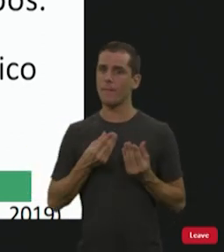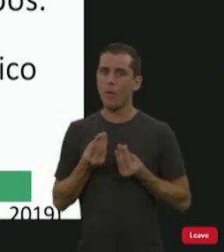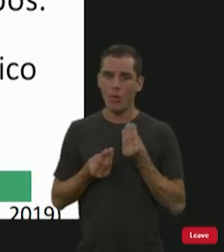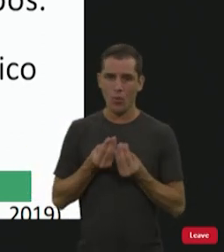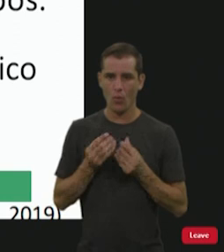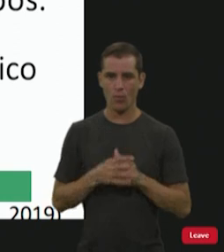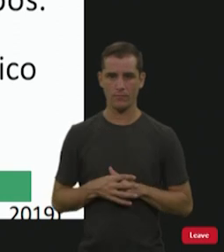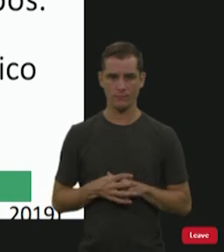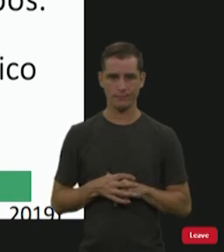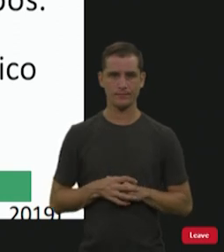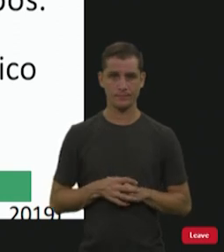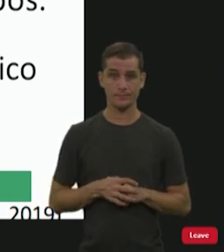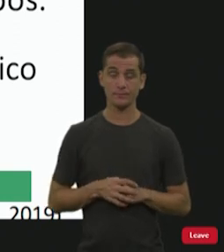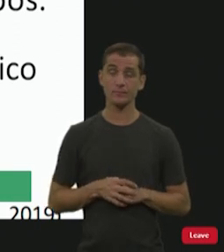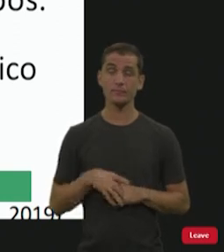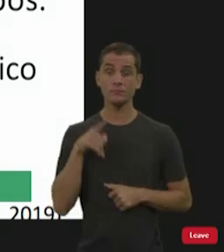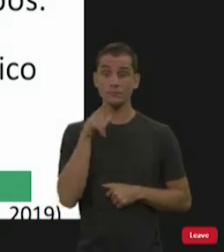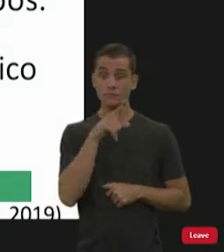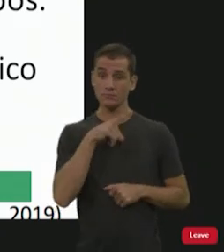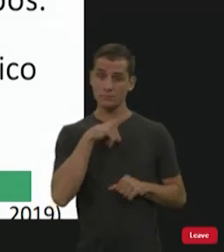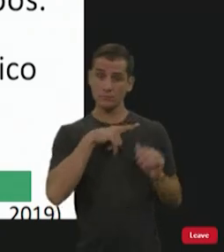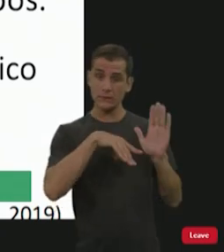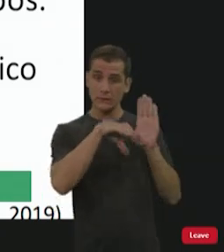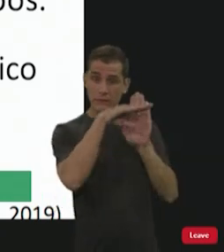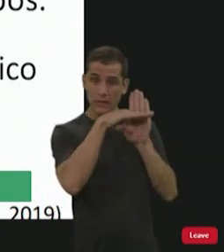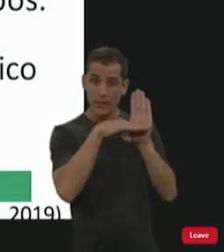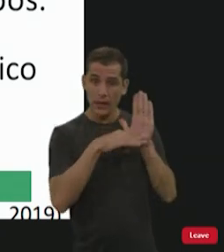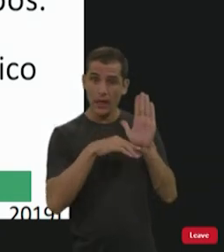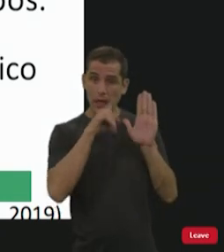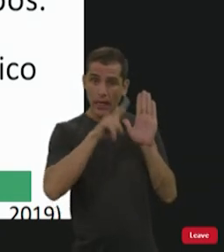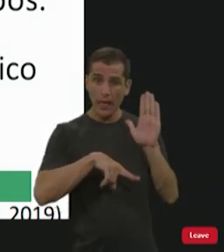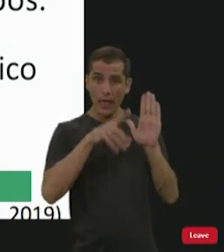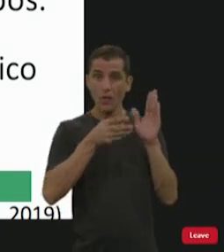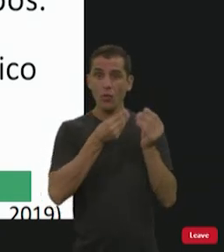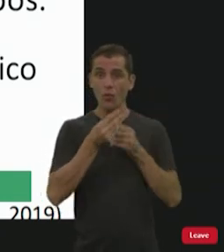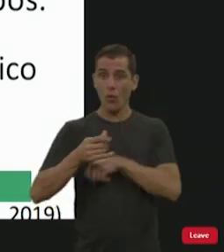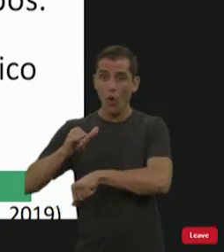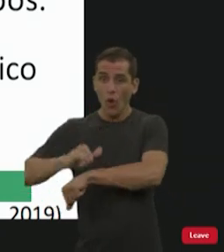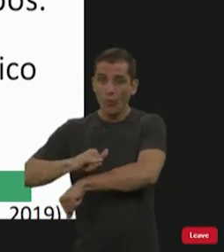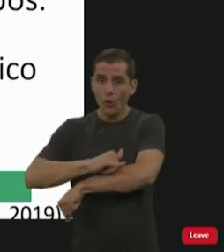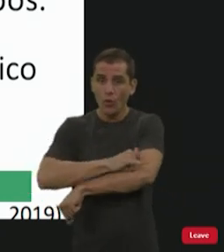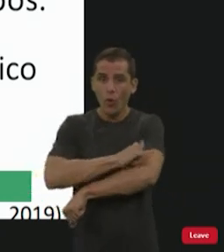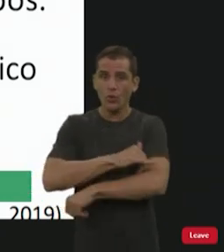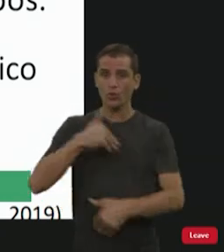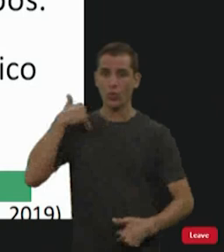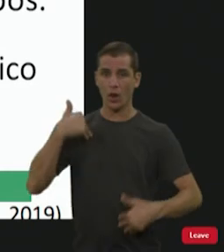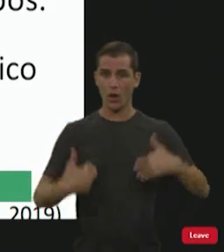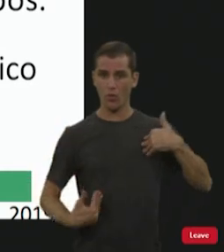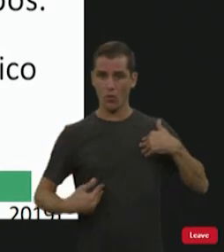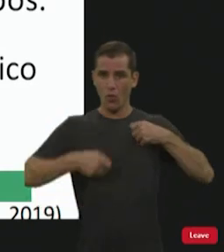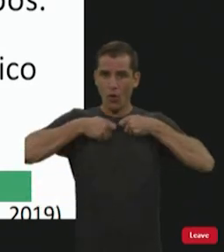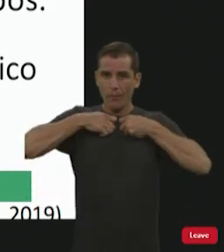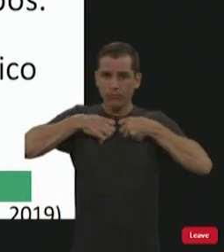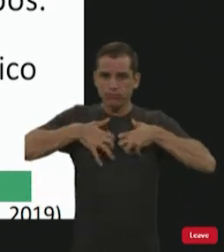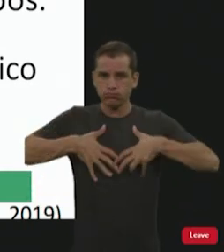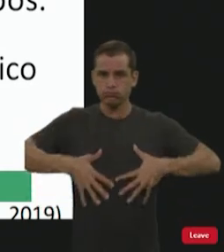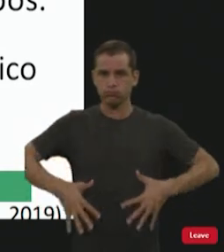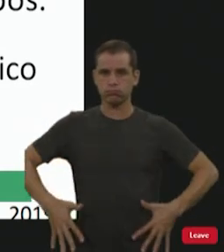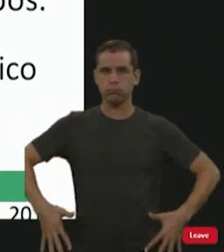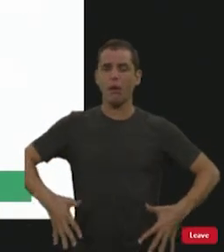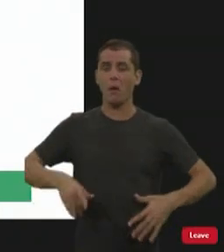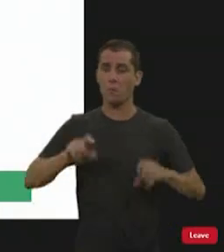Quanto à classificação, então, ela é dividida em quanto à origem, à distribuição de gordura. Em relação à origem, ela pode ser